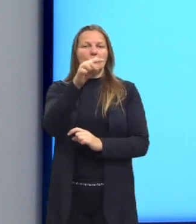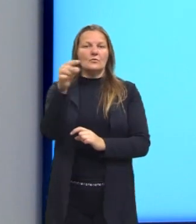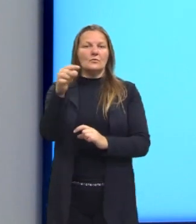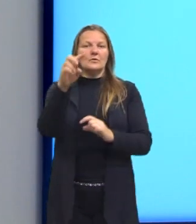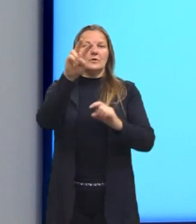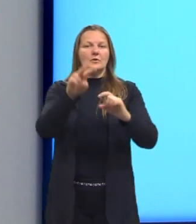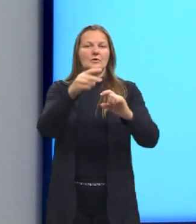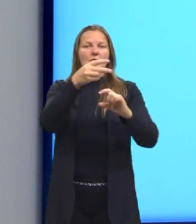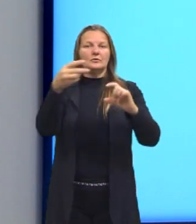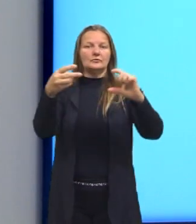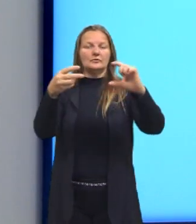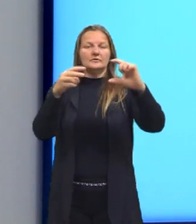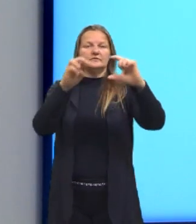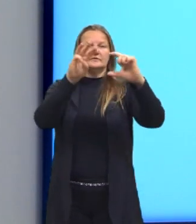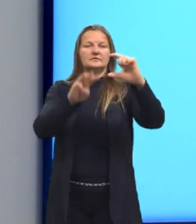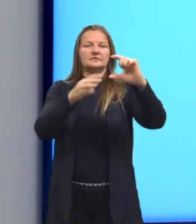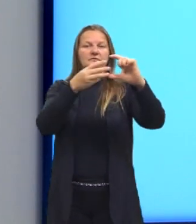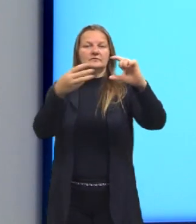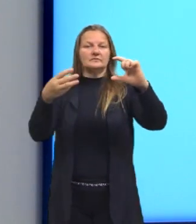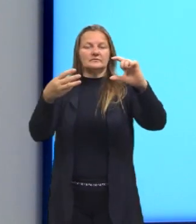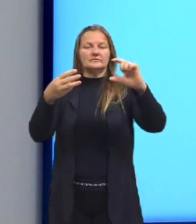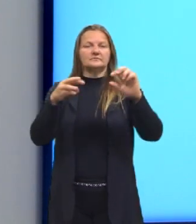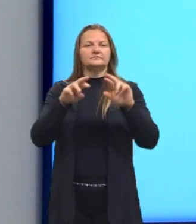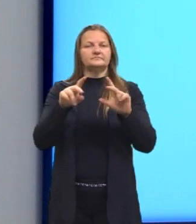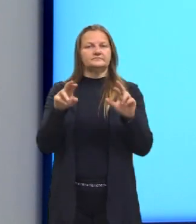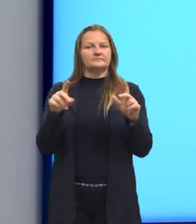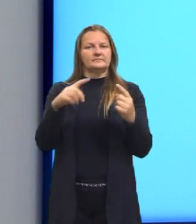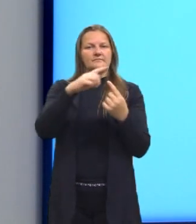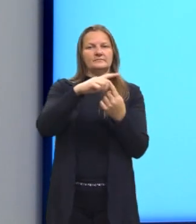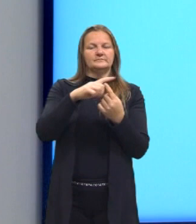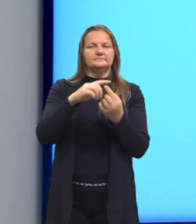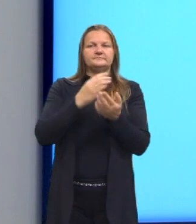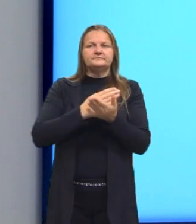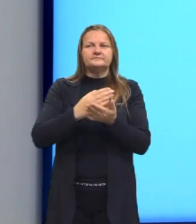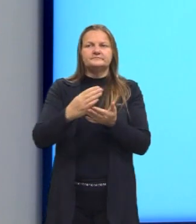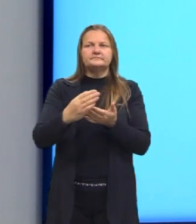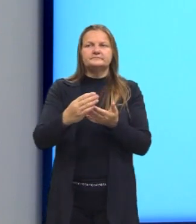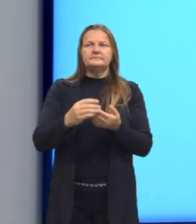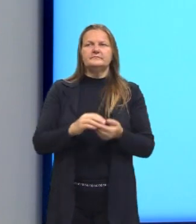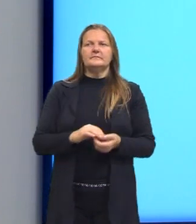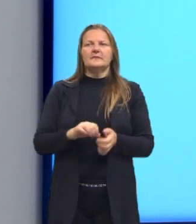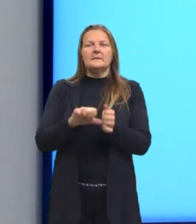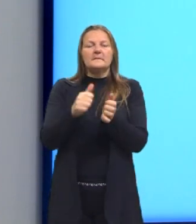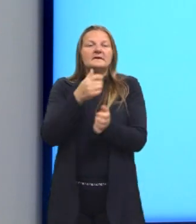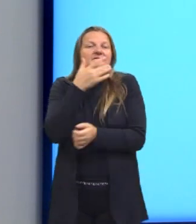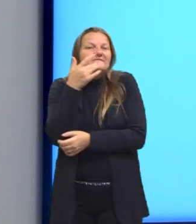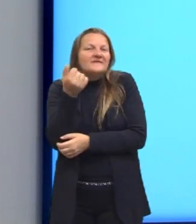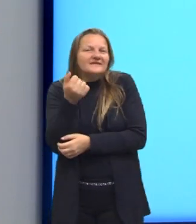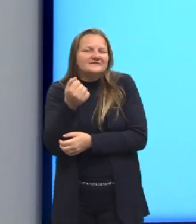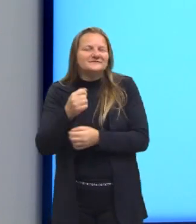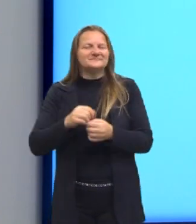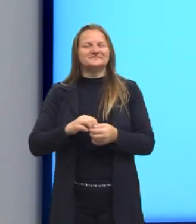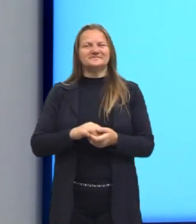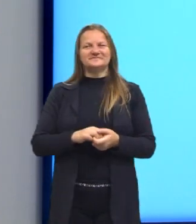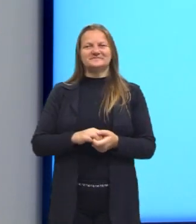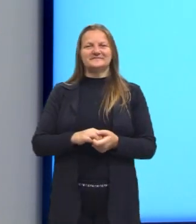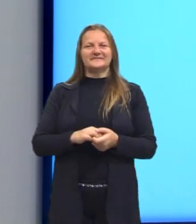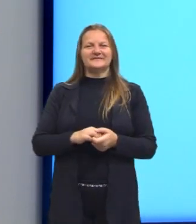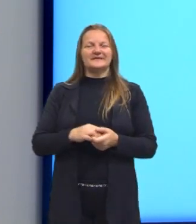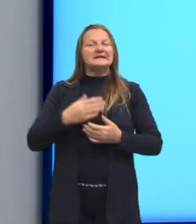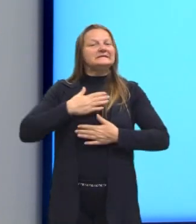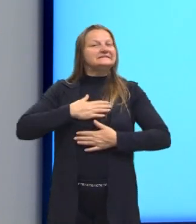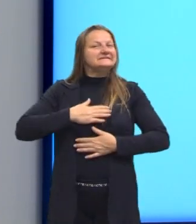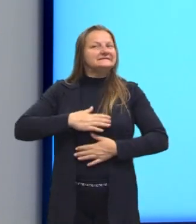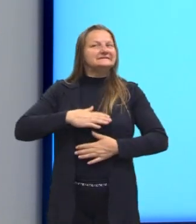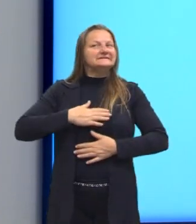e ordem 3. Então, nós vamos iniciar, né, por aquela que é mais fácil, aquela que é mais tranquila,